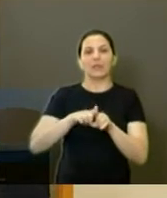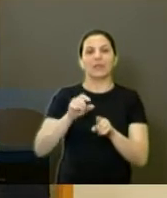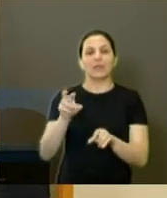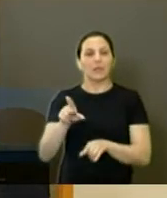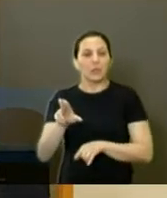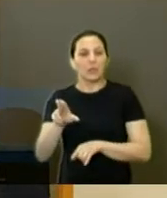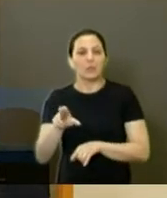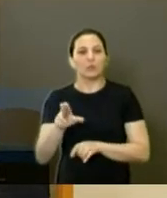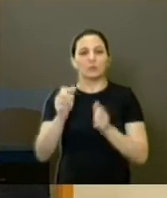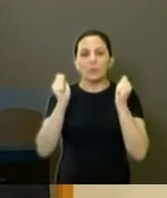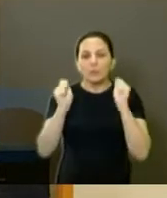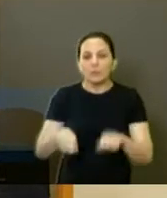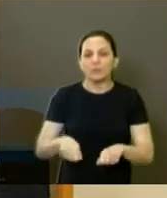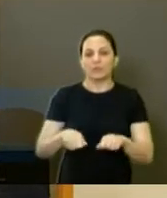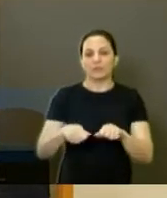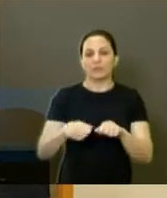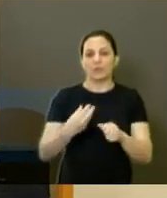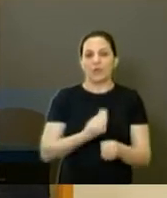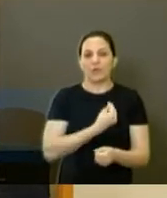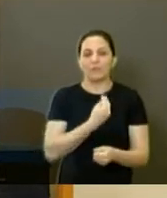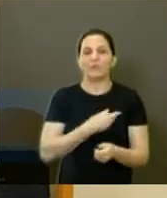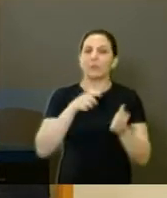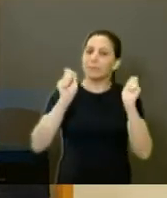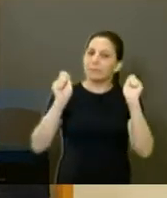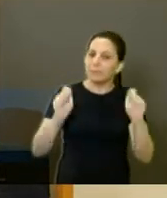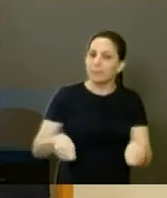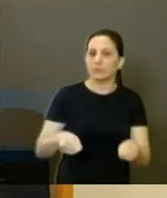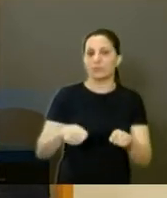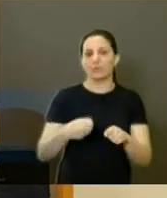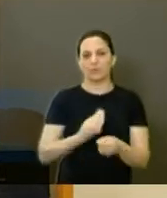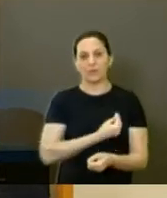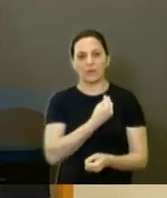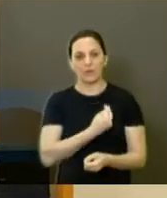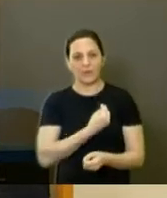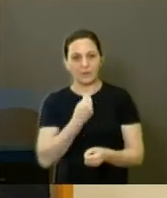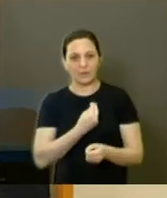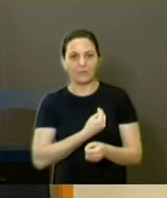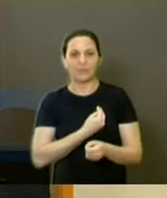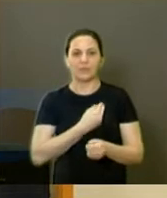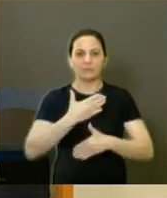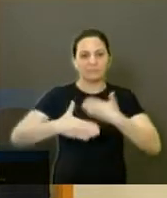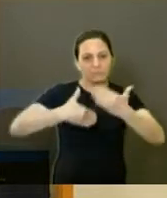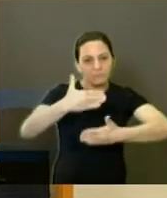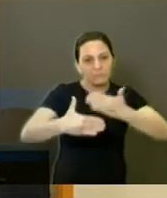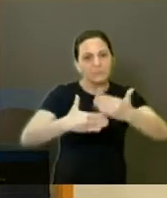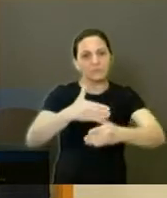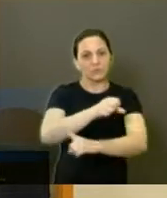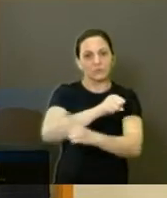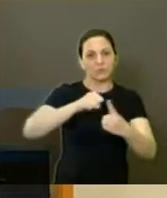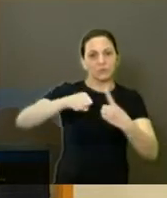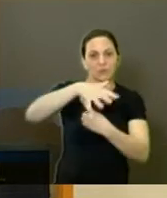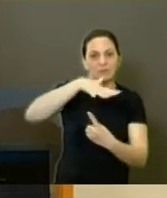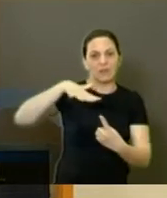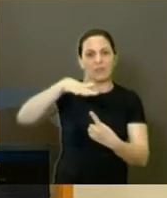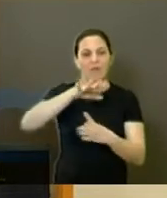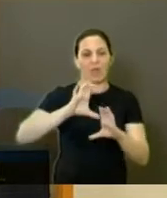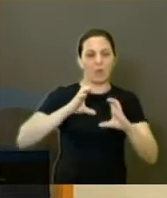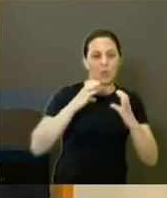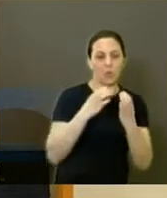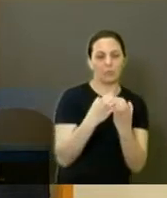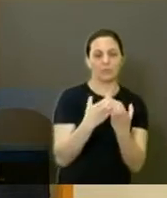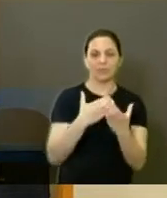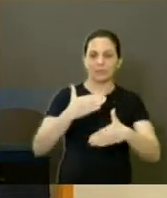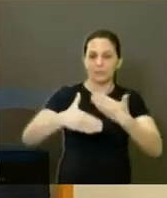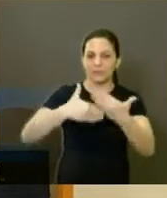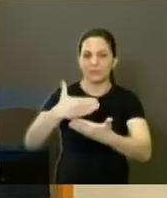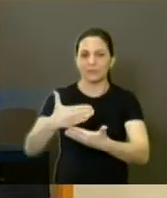possível e é a melhor vida possível, a vida vivida, para fazer crescer a sociedade, para fazer crescer a coletividade. Então, eu só